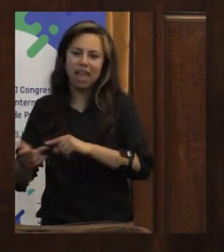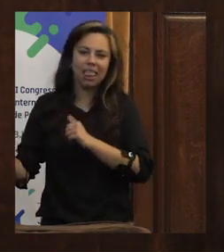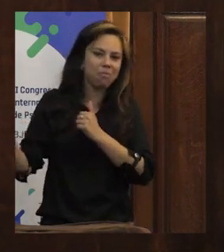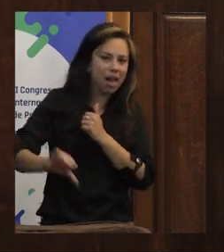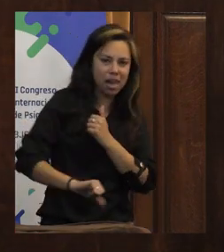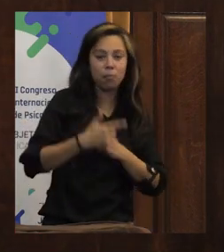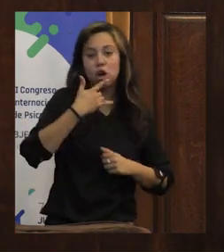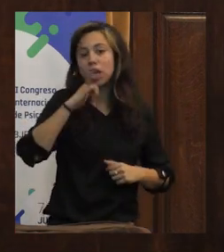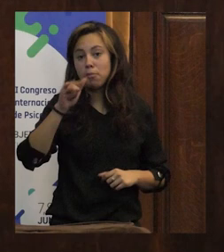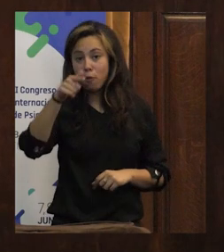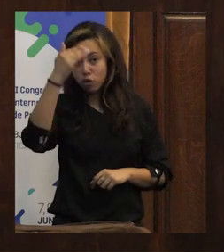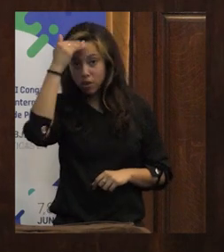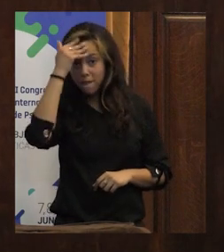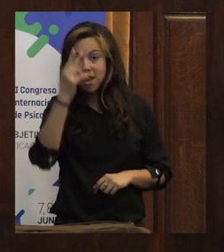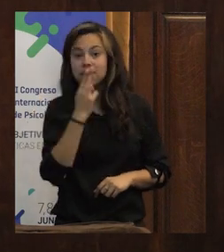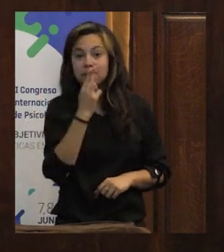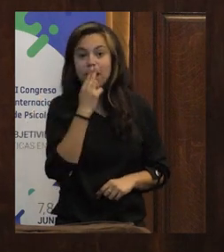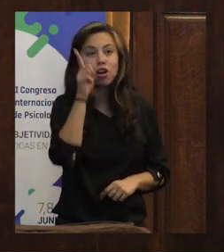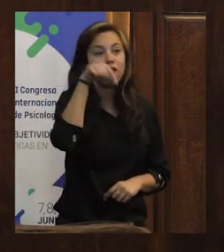Tá.